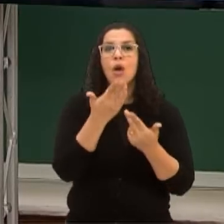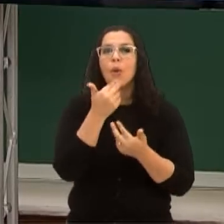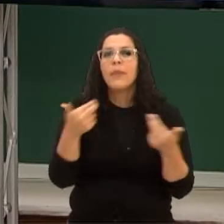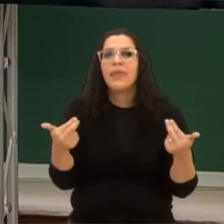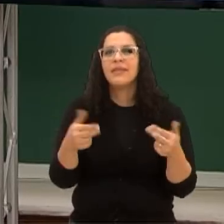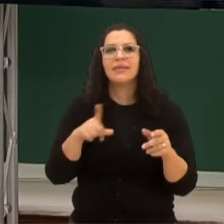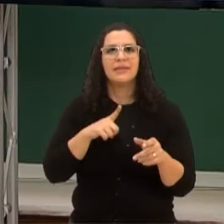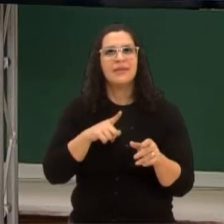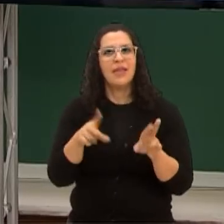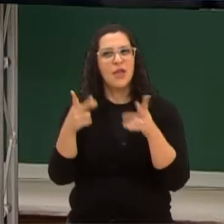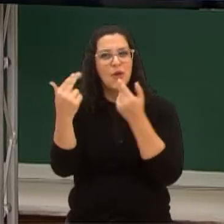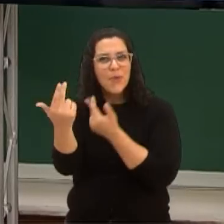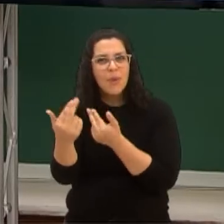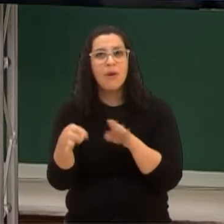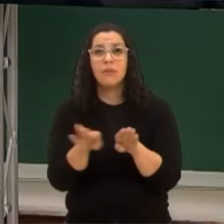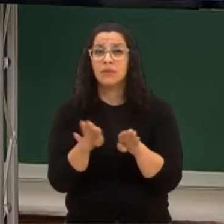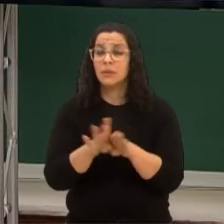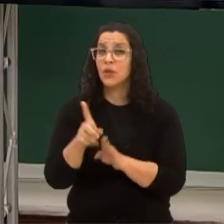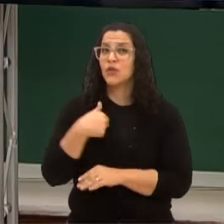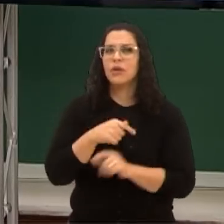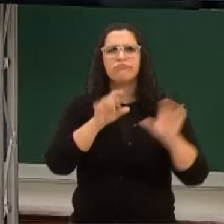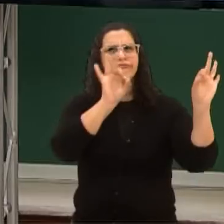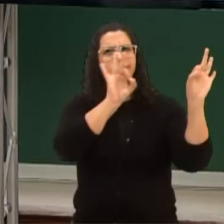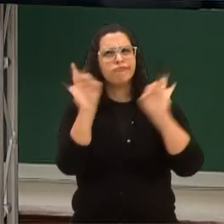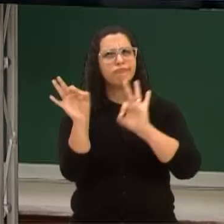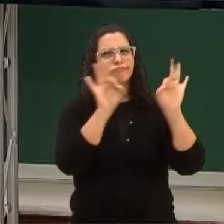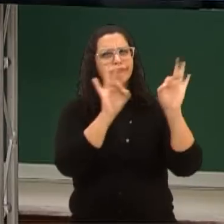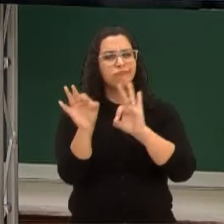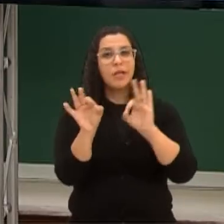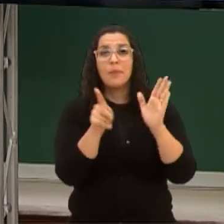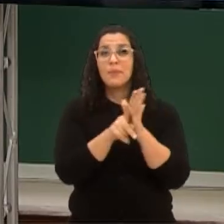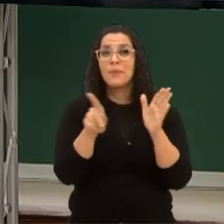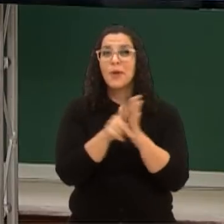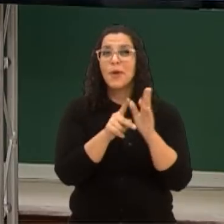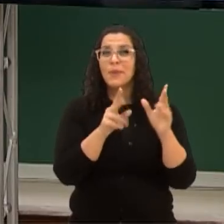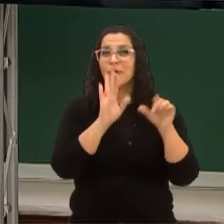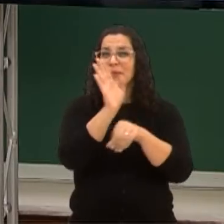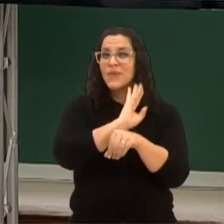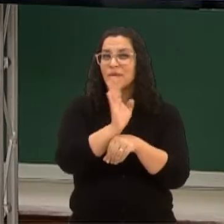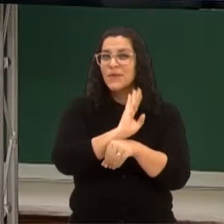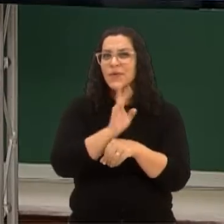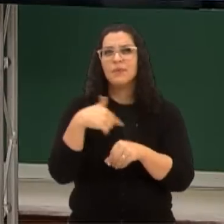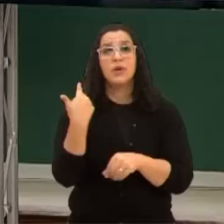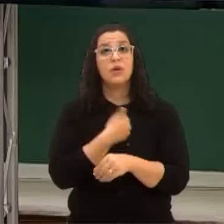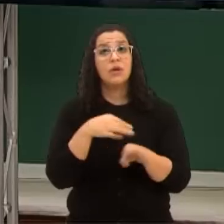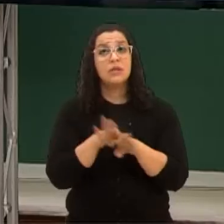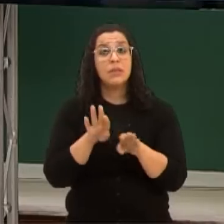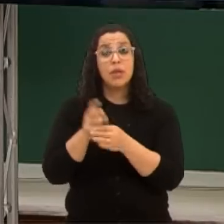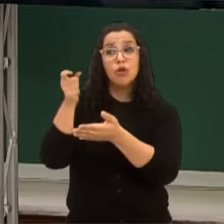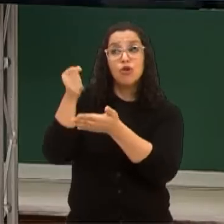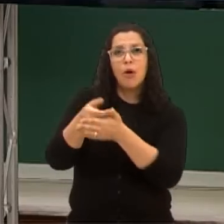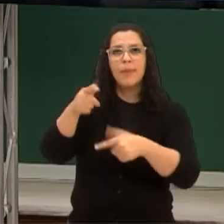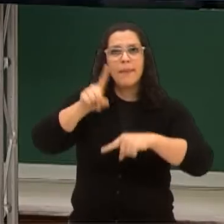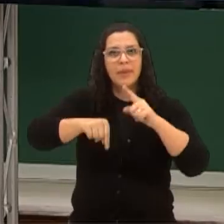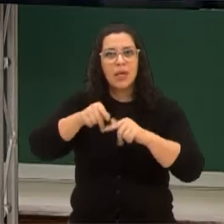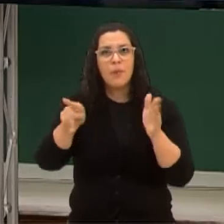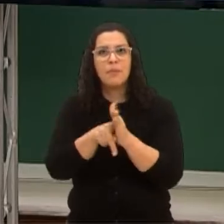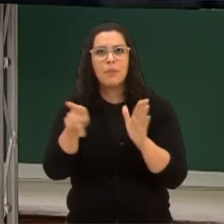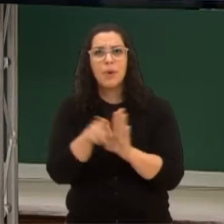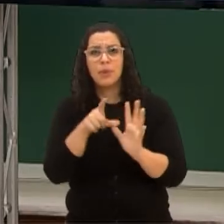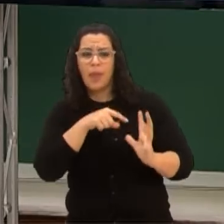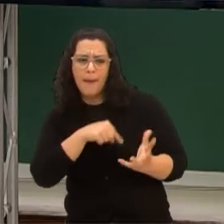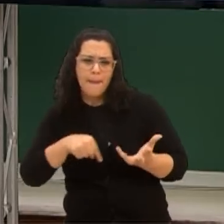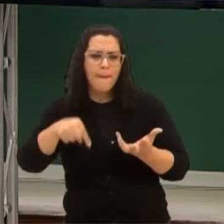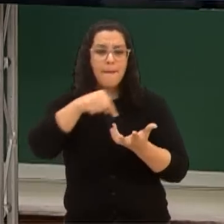de comida, porque a gente assiste os mesmos tipos de filmes, porque a gente consome produtos que são